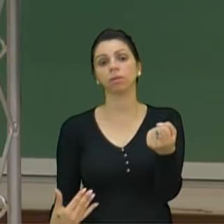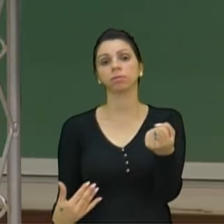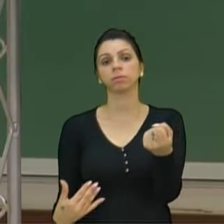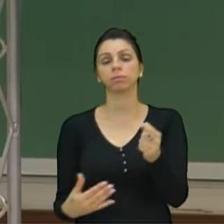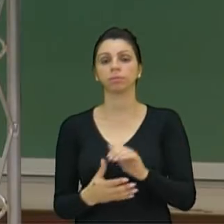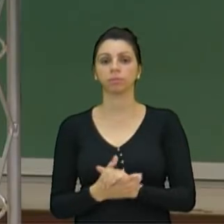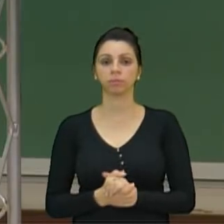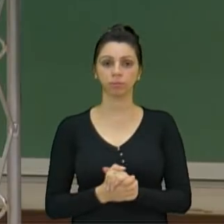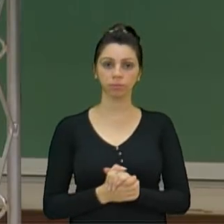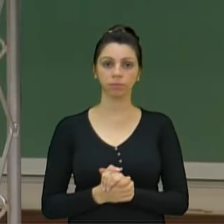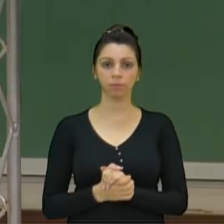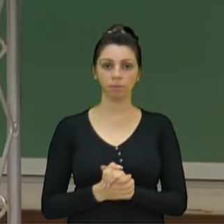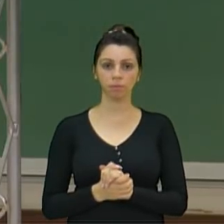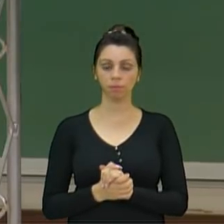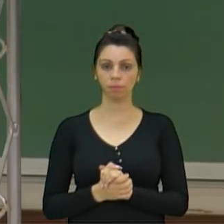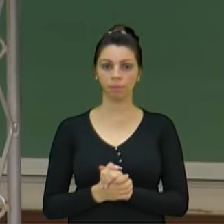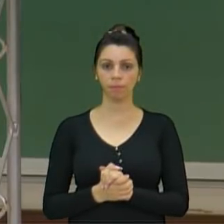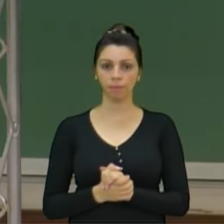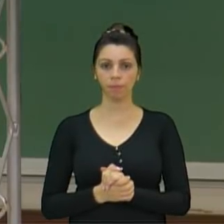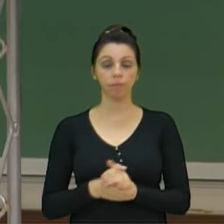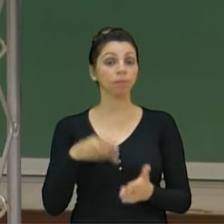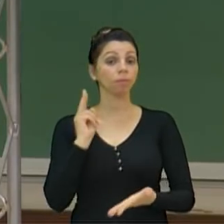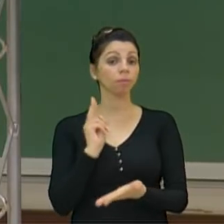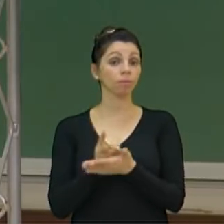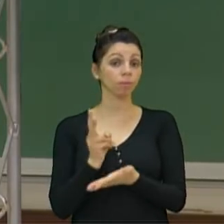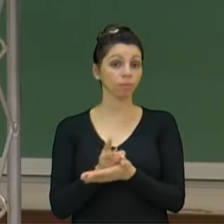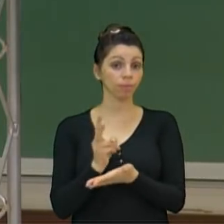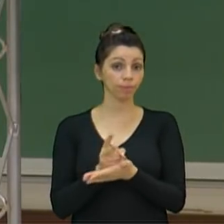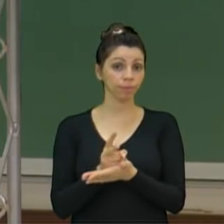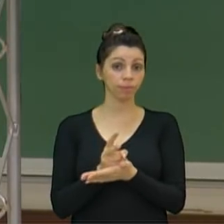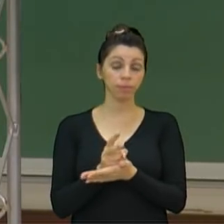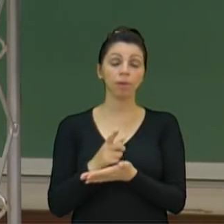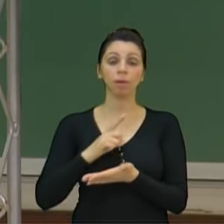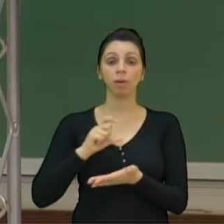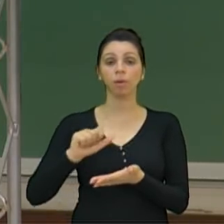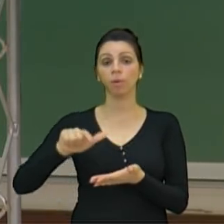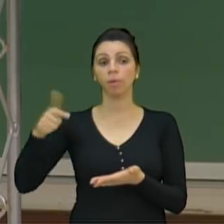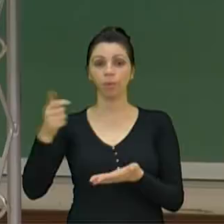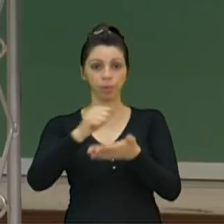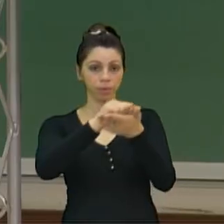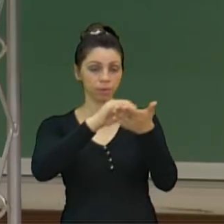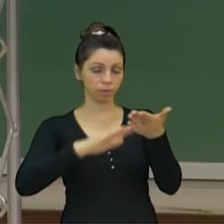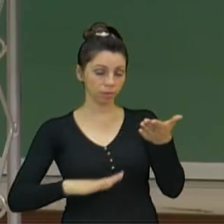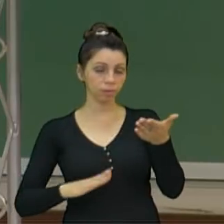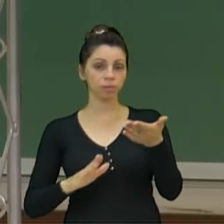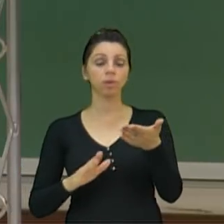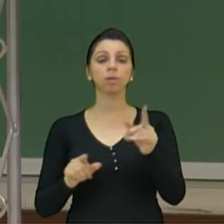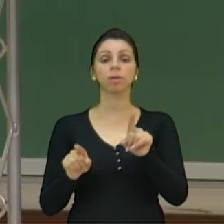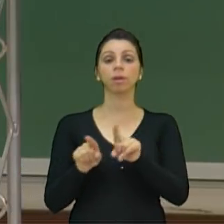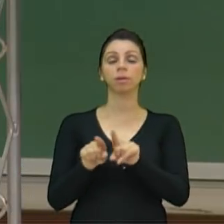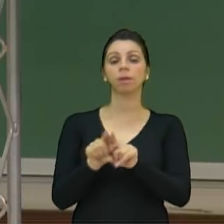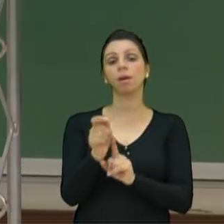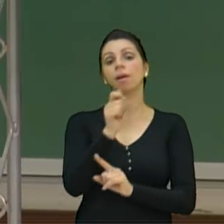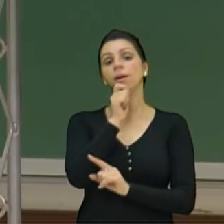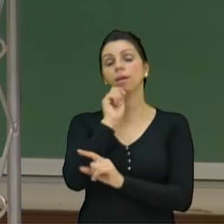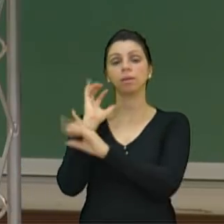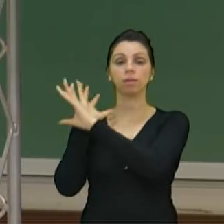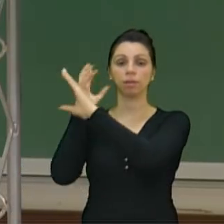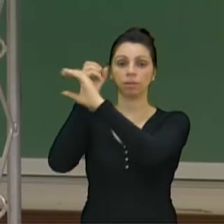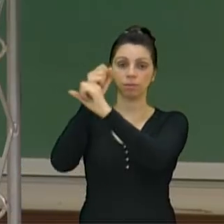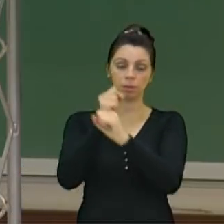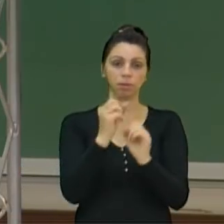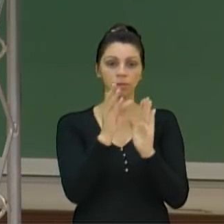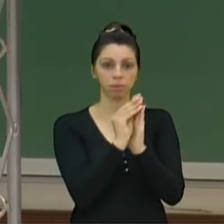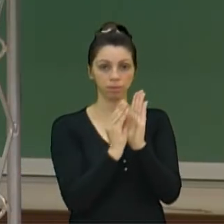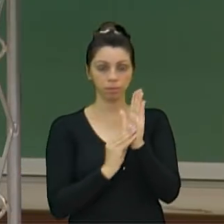beleza? Continuando então, temos mais um exercício ainda de retomada de conteúdos de aulas